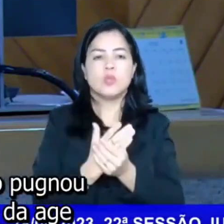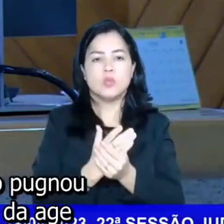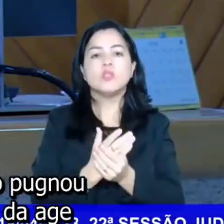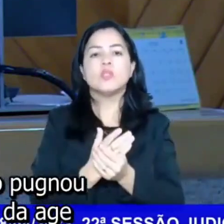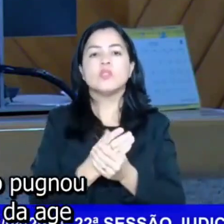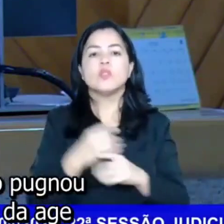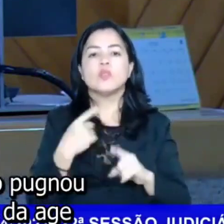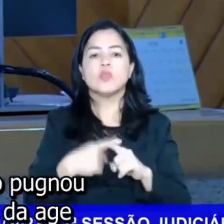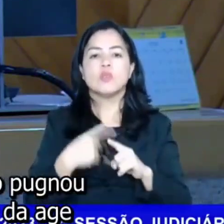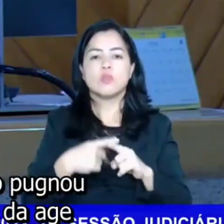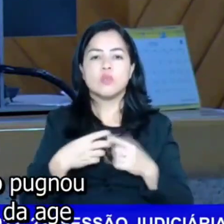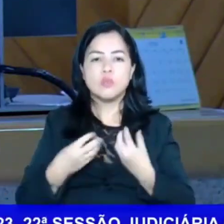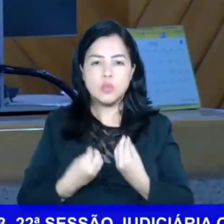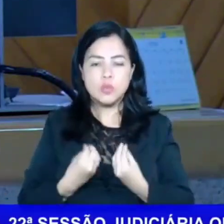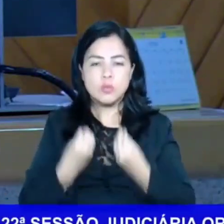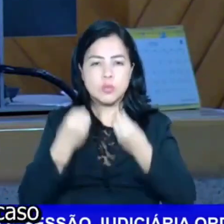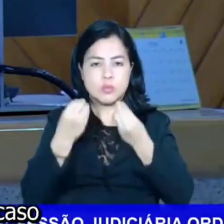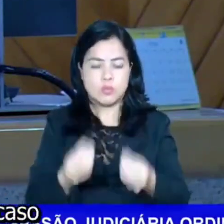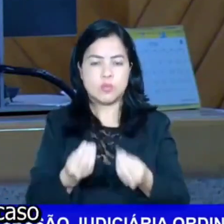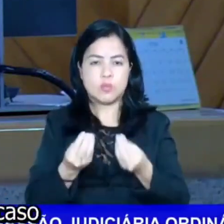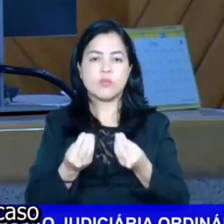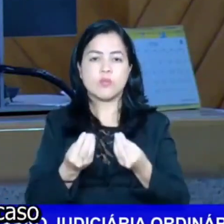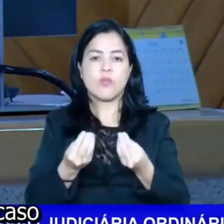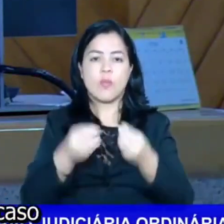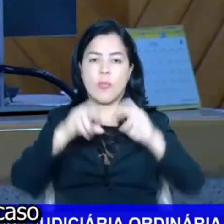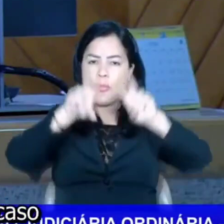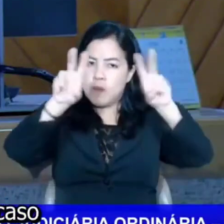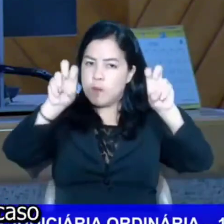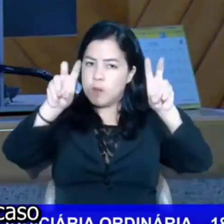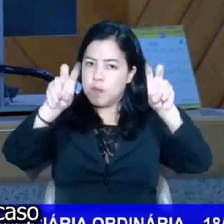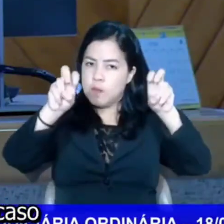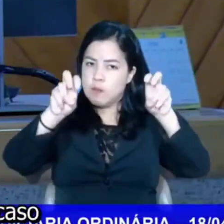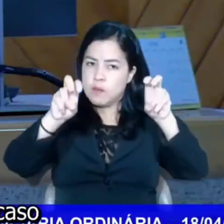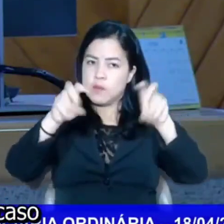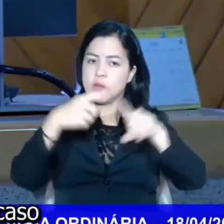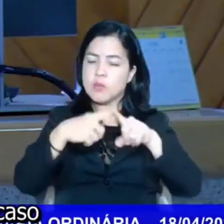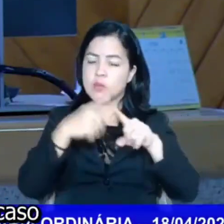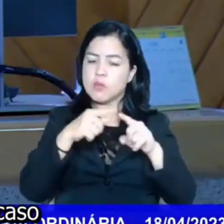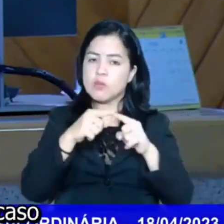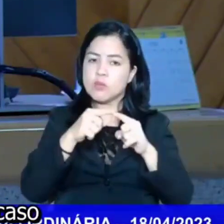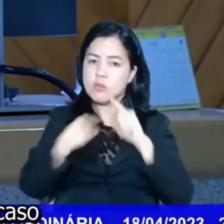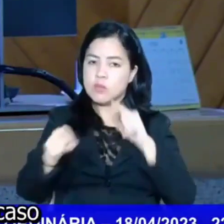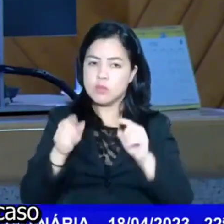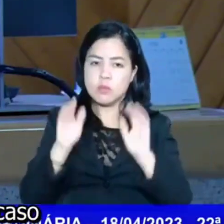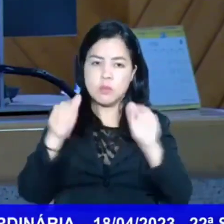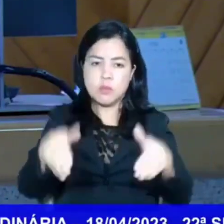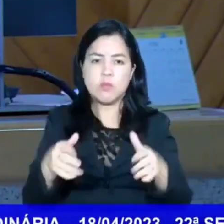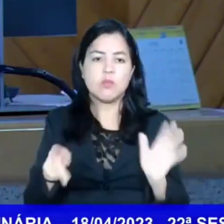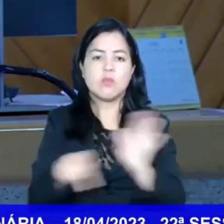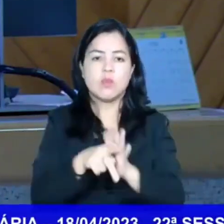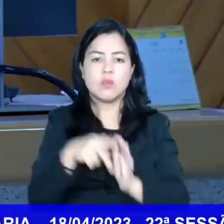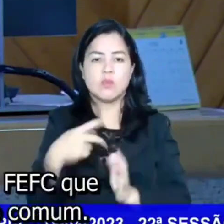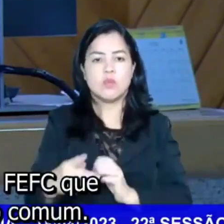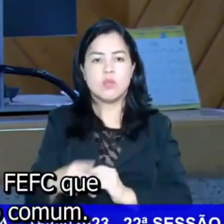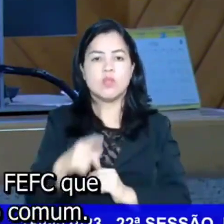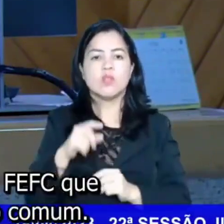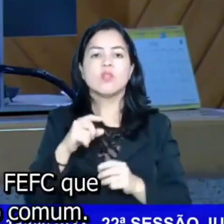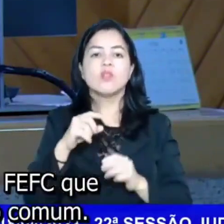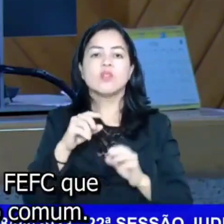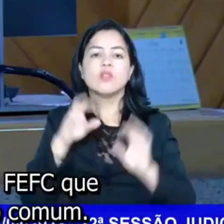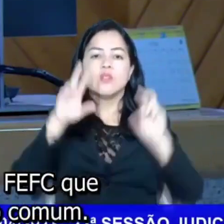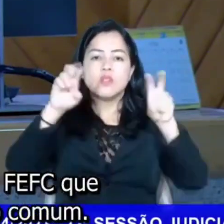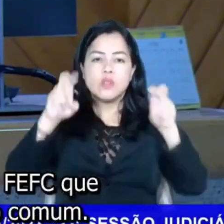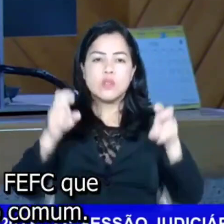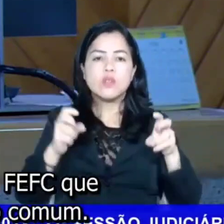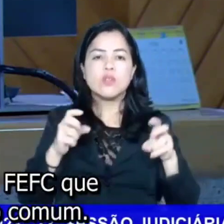para suprimir da AGE os temas que fogem do objeto dela, no caso, a insurgência